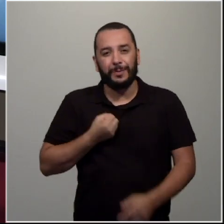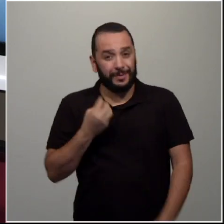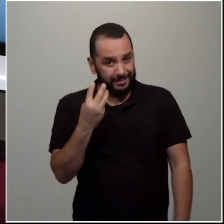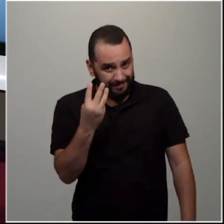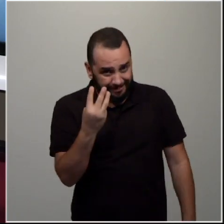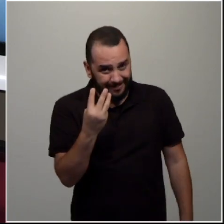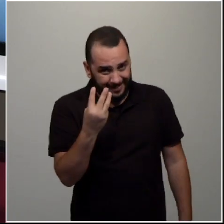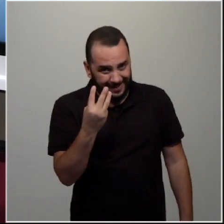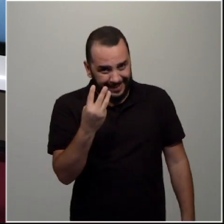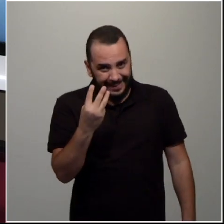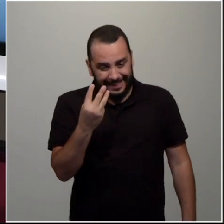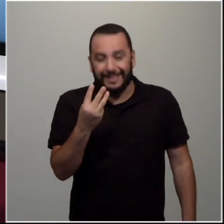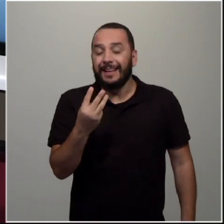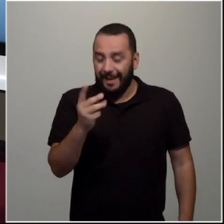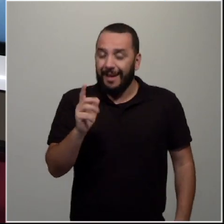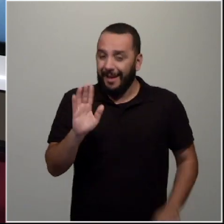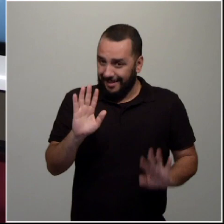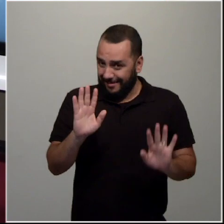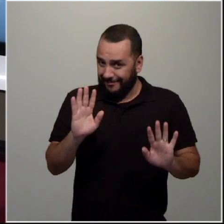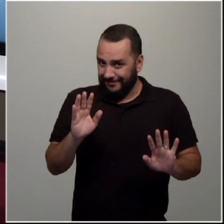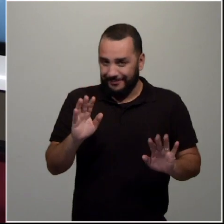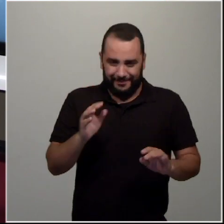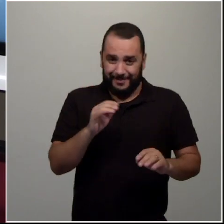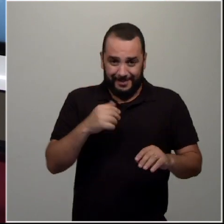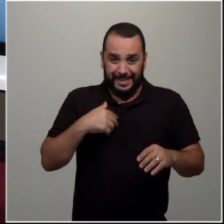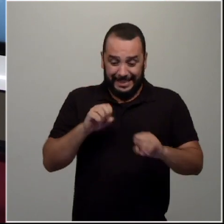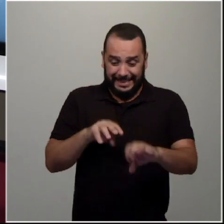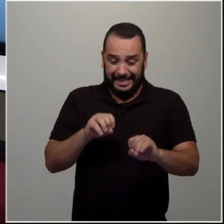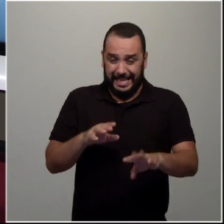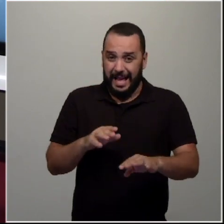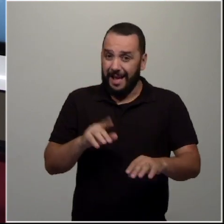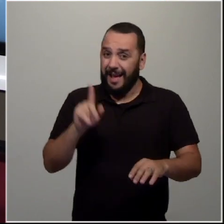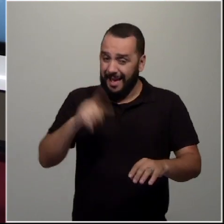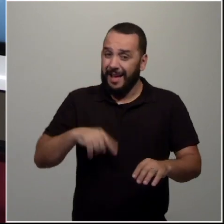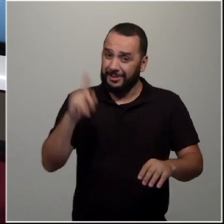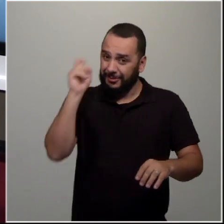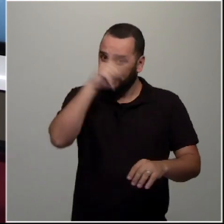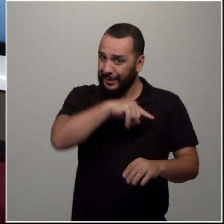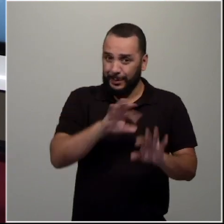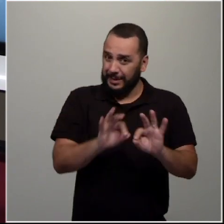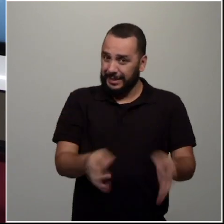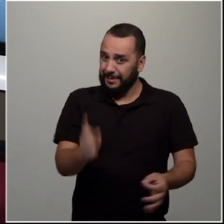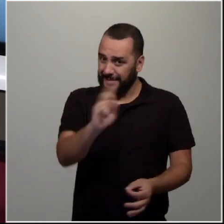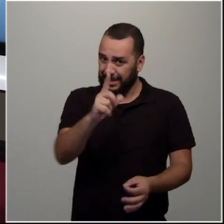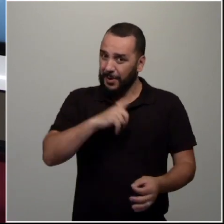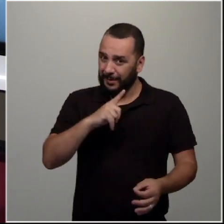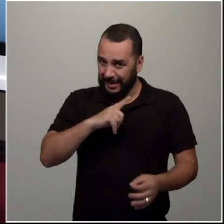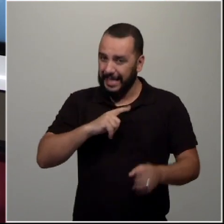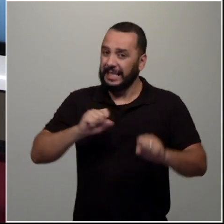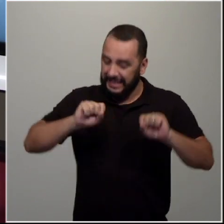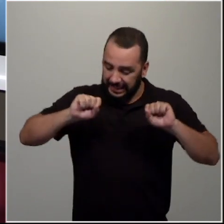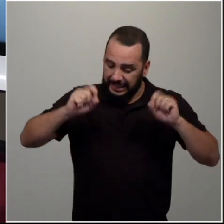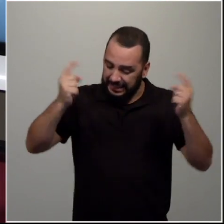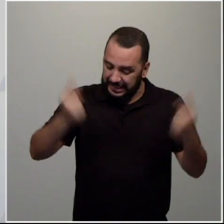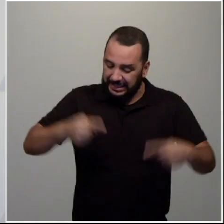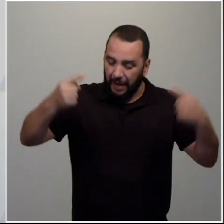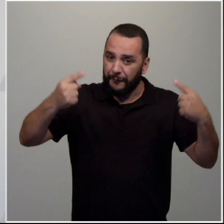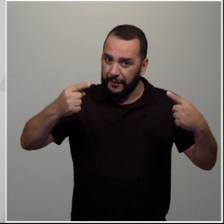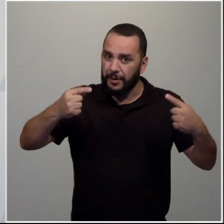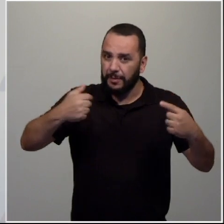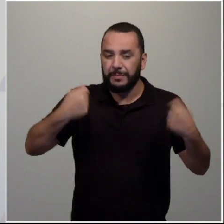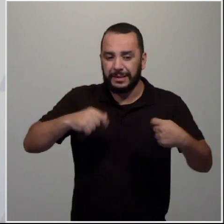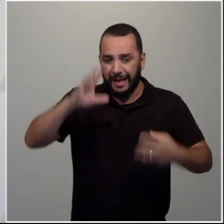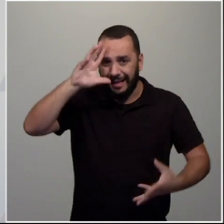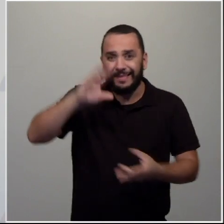é uma abordagem complexa não é uma abordagem simples né então tem muitos desafios do professor professor precisa entender o